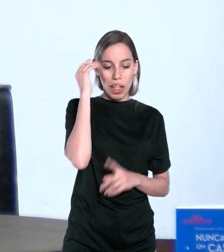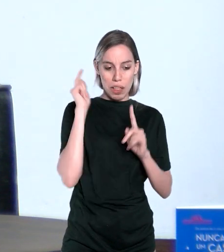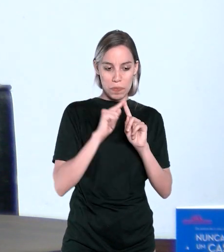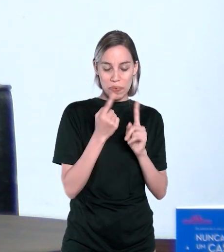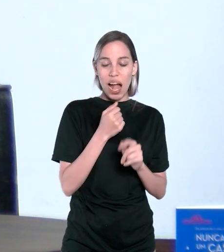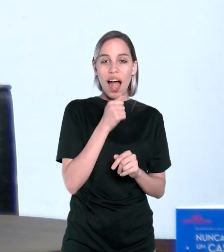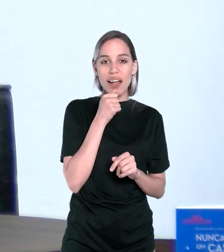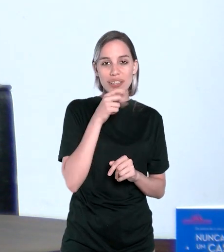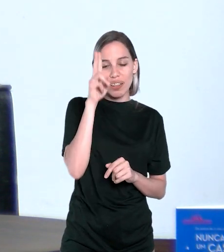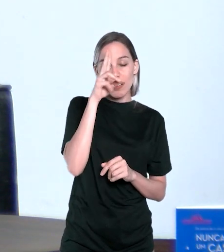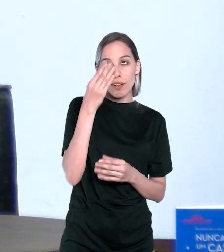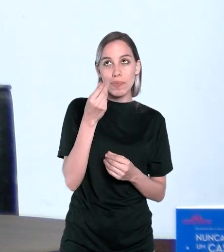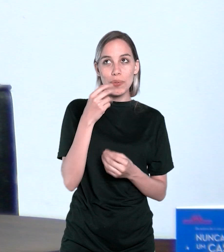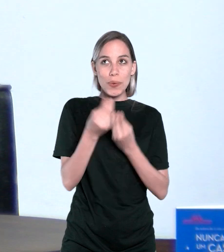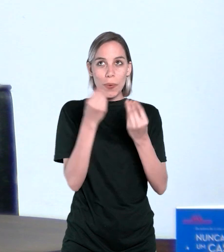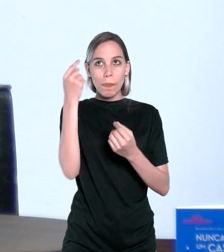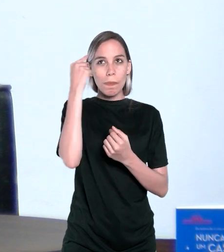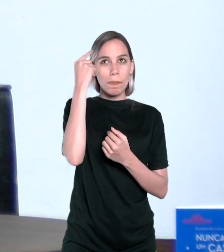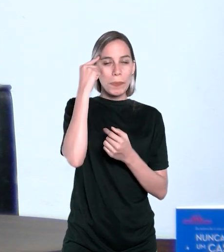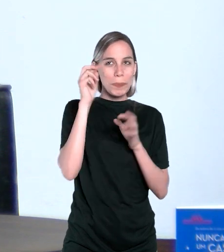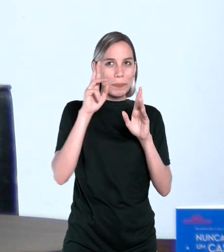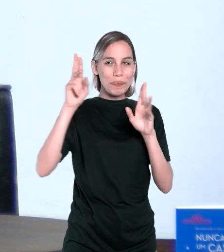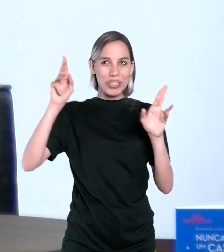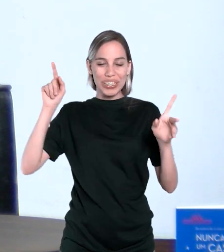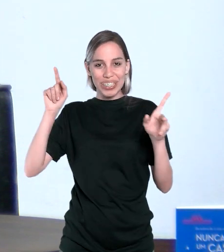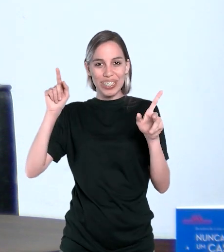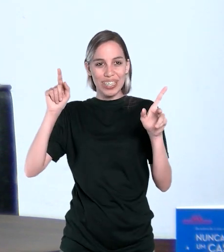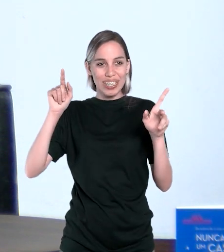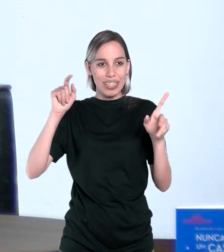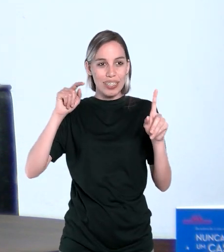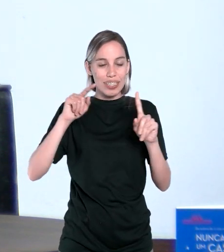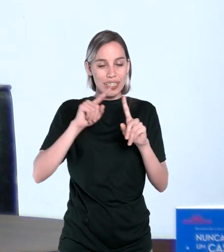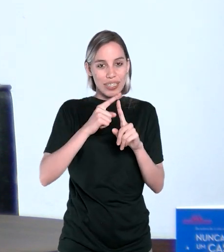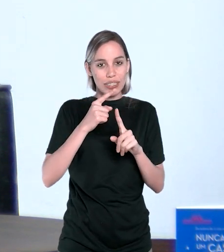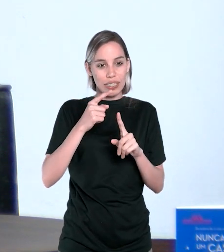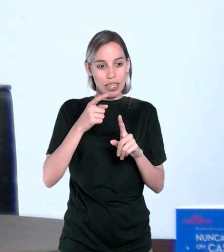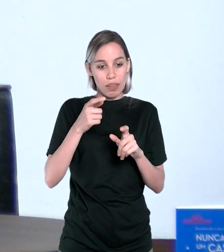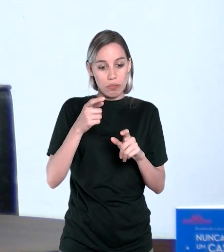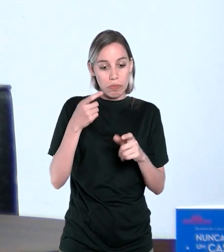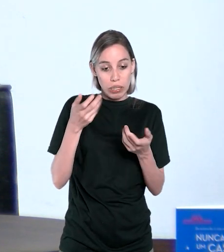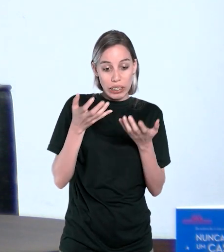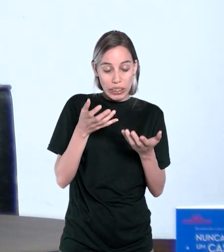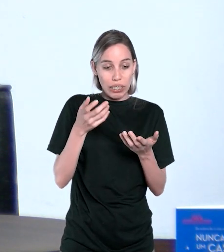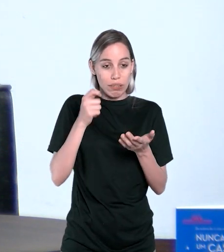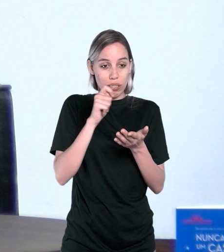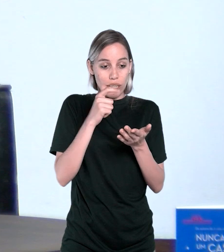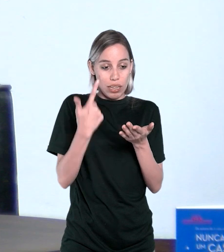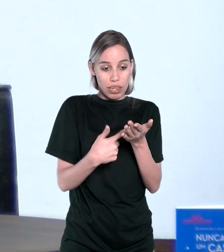jeito deles. Então eu tenho muita vontade de escrever esse livro infantil com a Joana Pena, que é uma